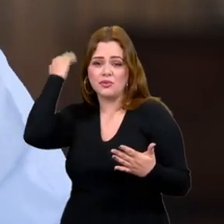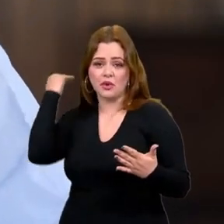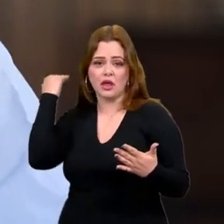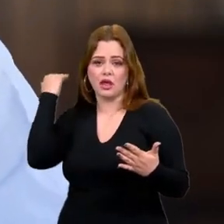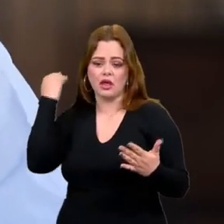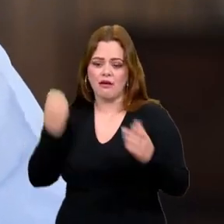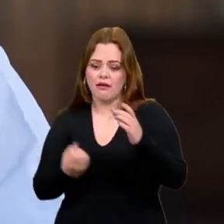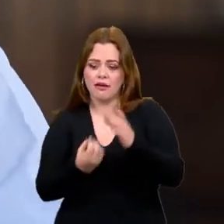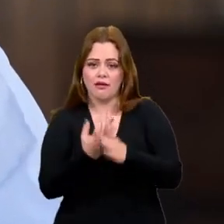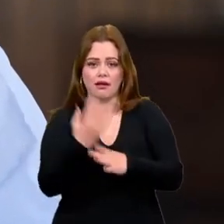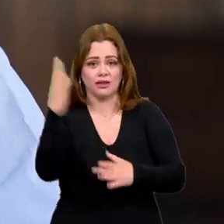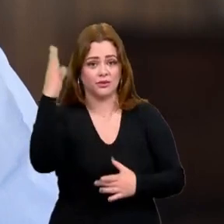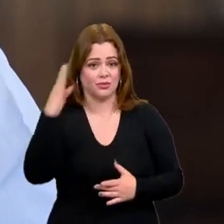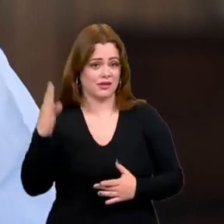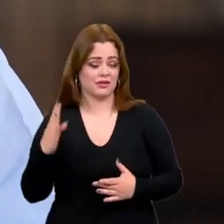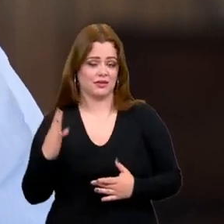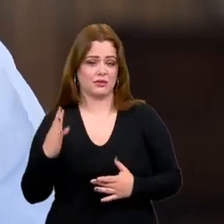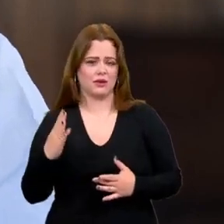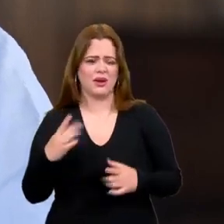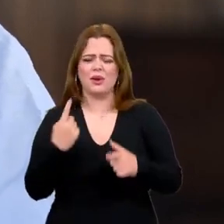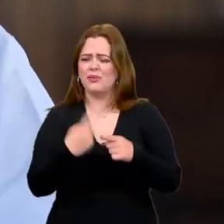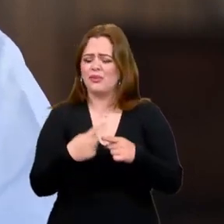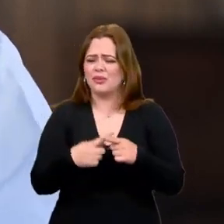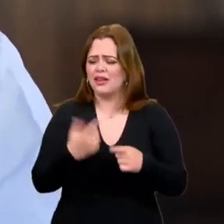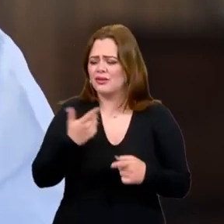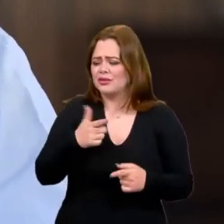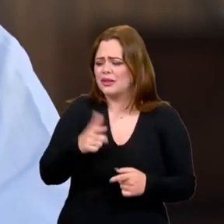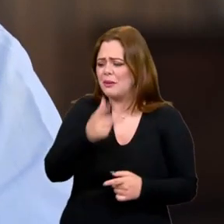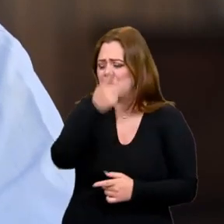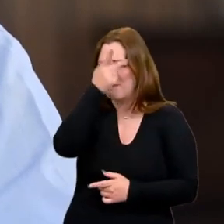nesse país que viaja o Brasil tanto